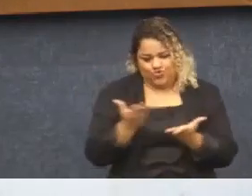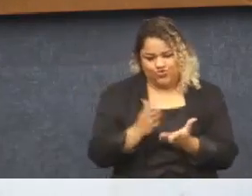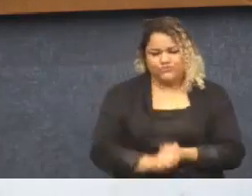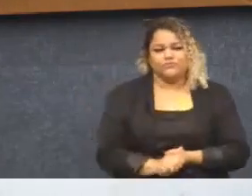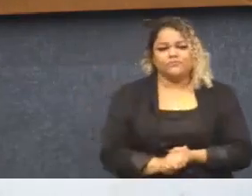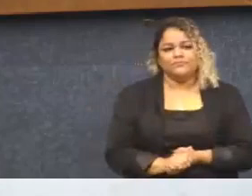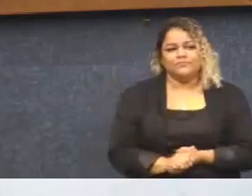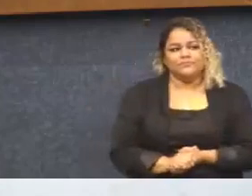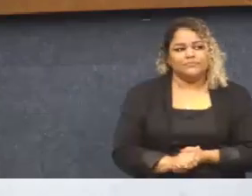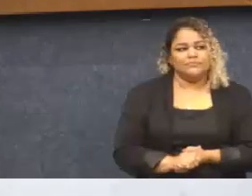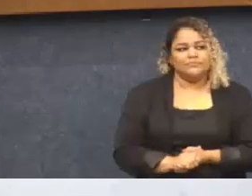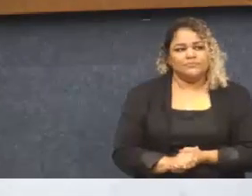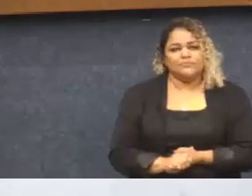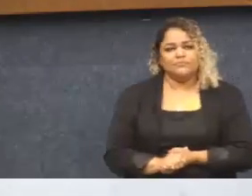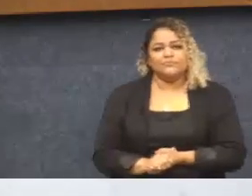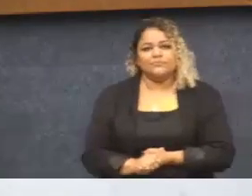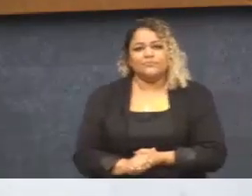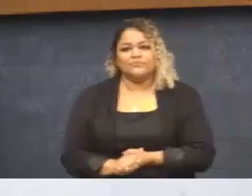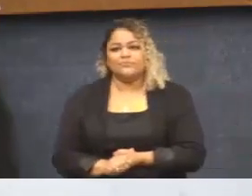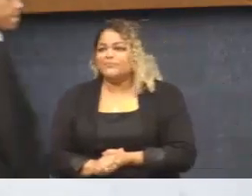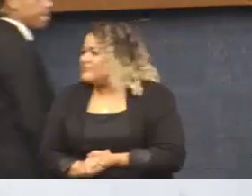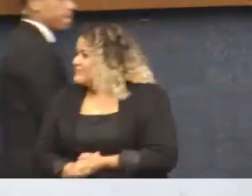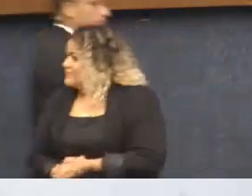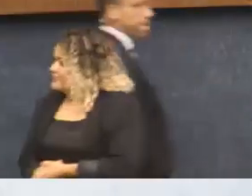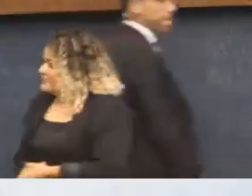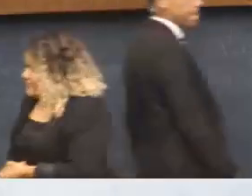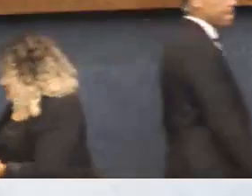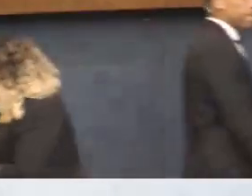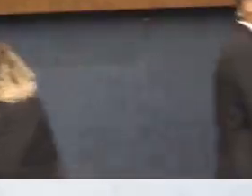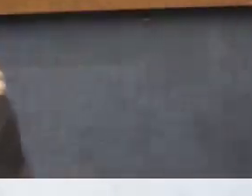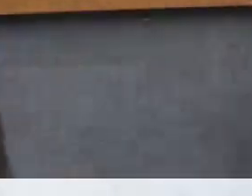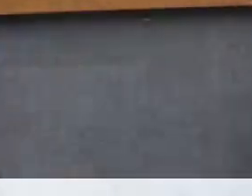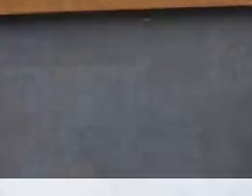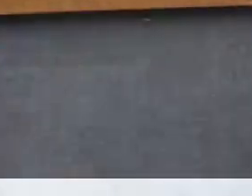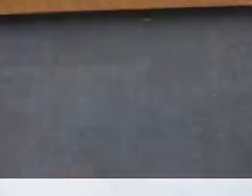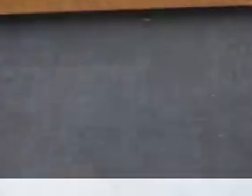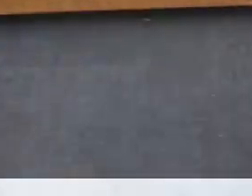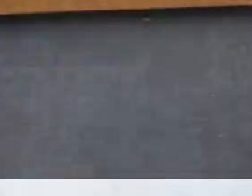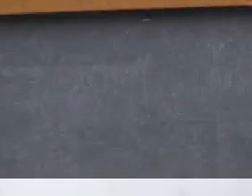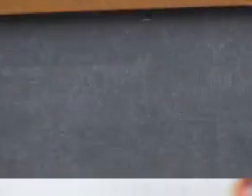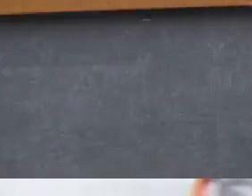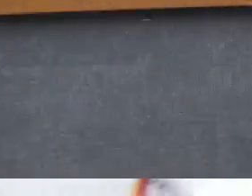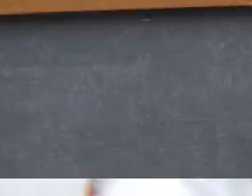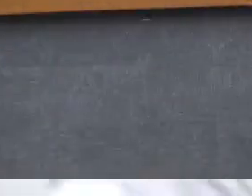bom, secretário? Hoje foi gostoso. Na